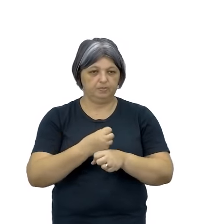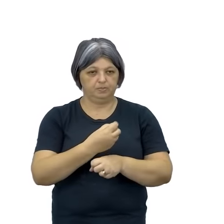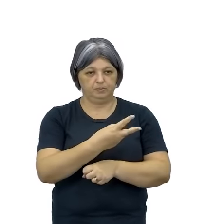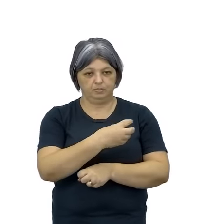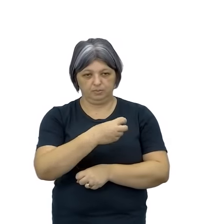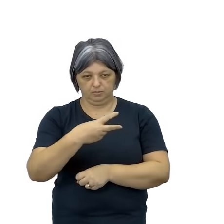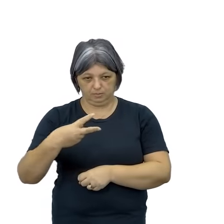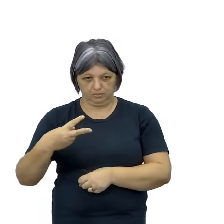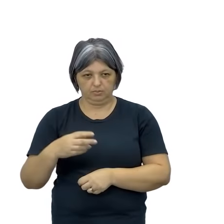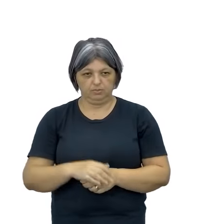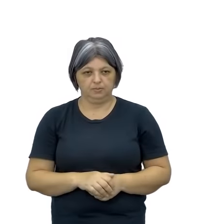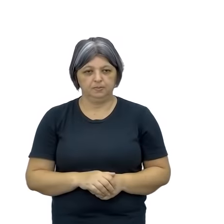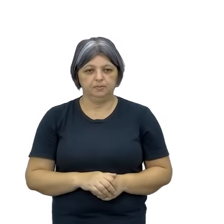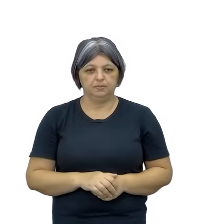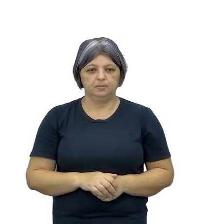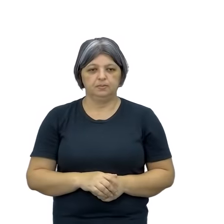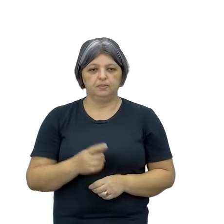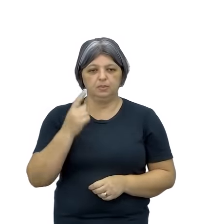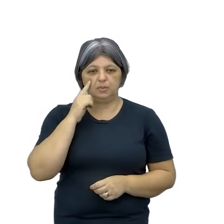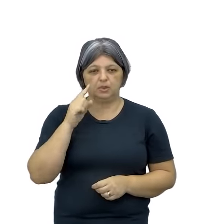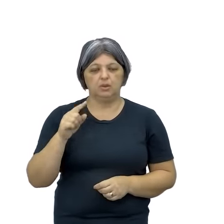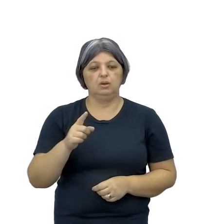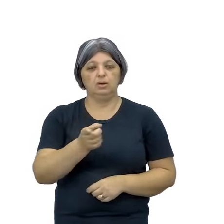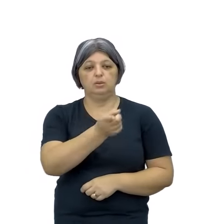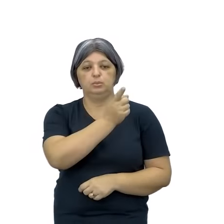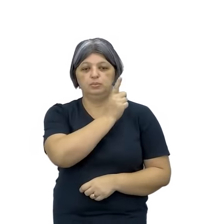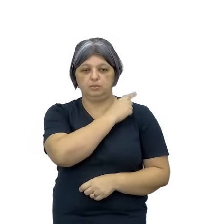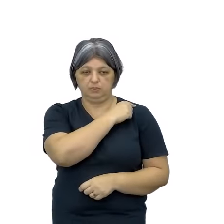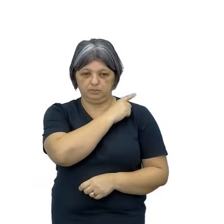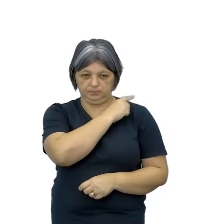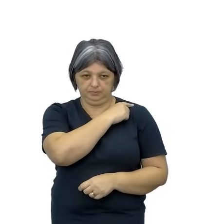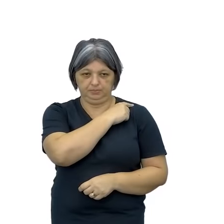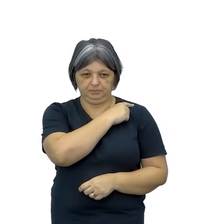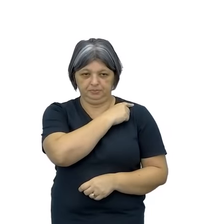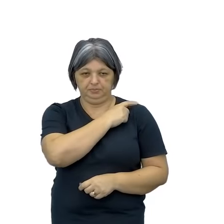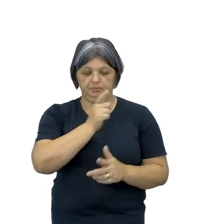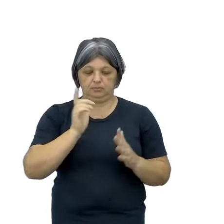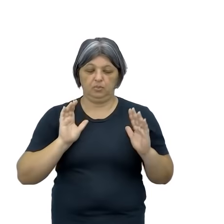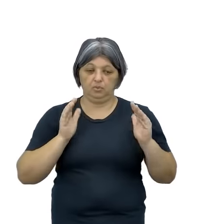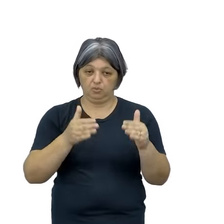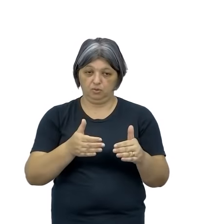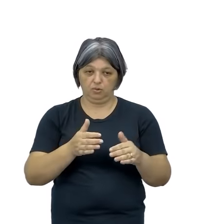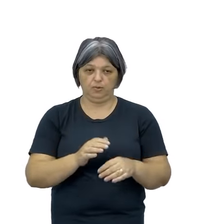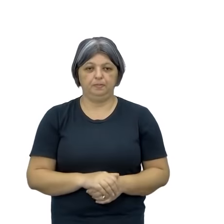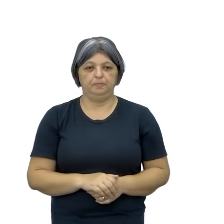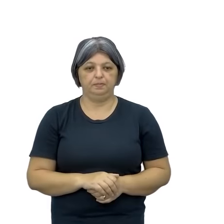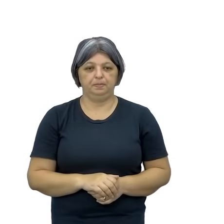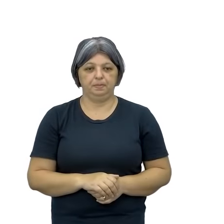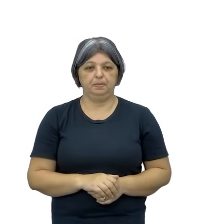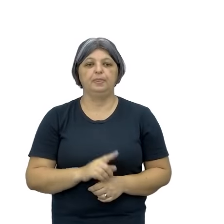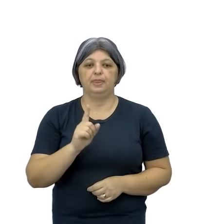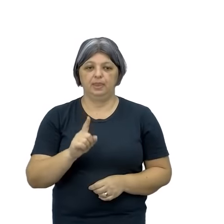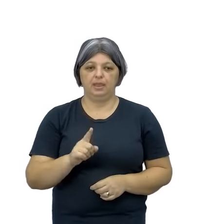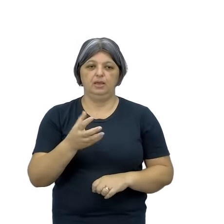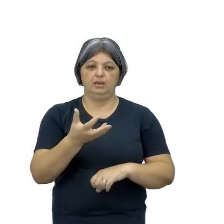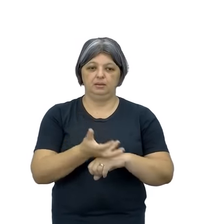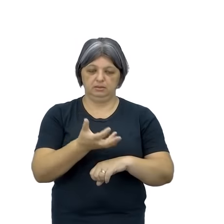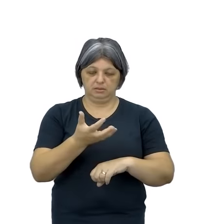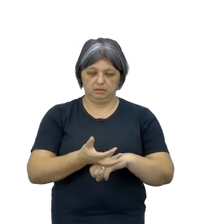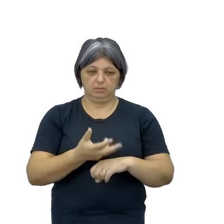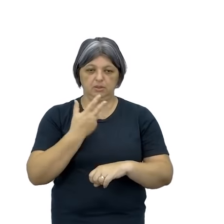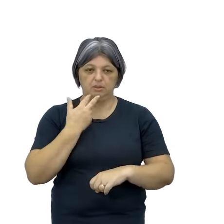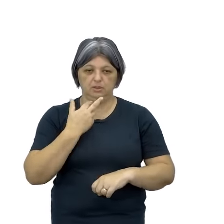está. Aqui no momento estou na primeira série do ensino médio, pensando nela. No caso, língua portuguesa, né?